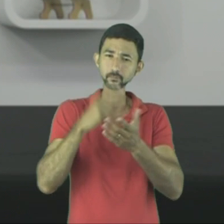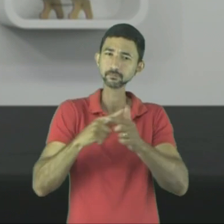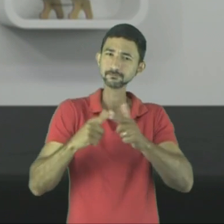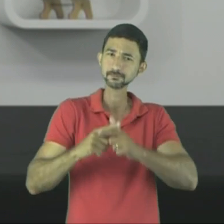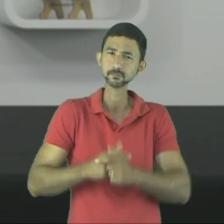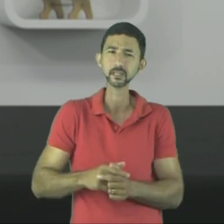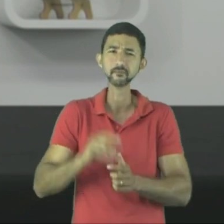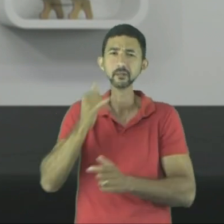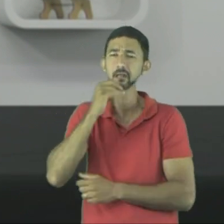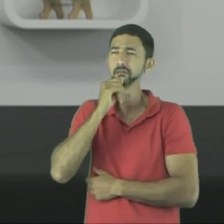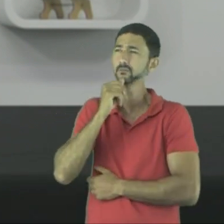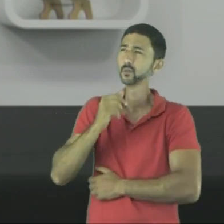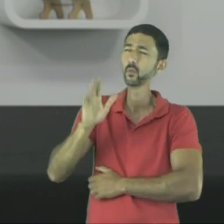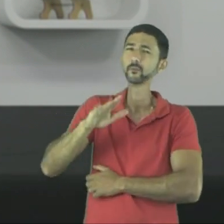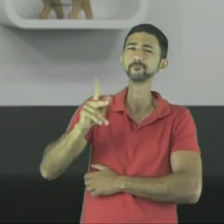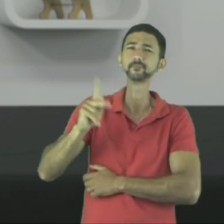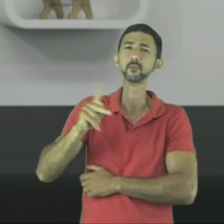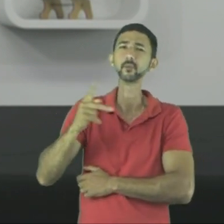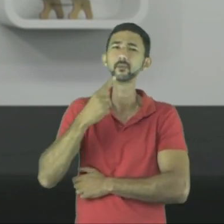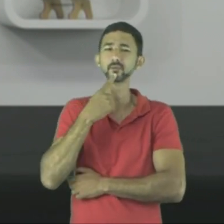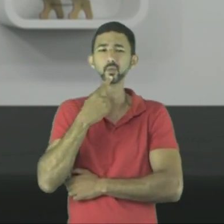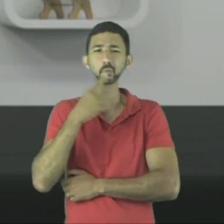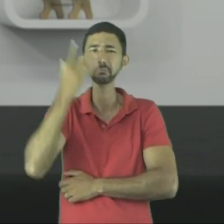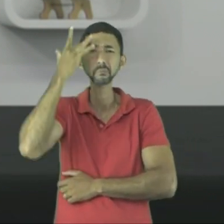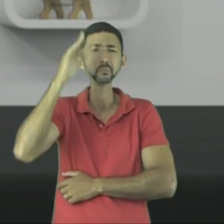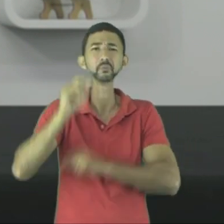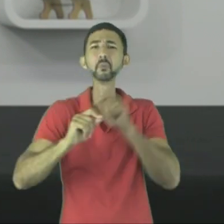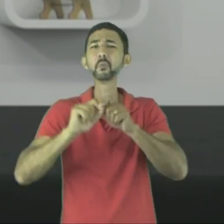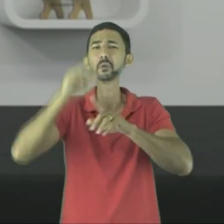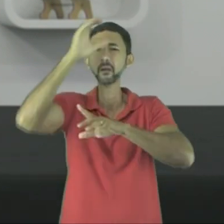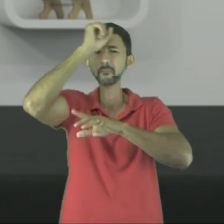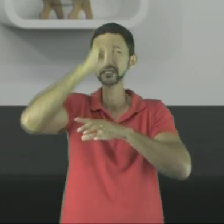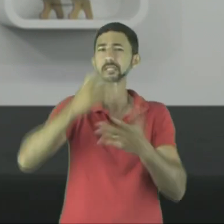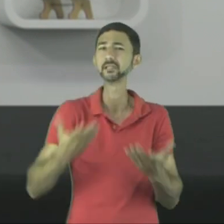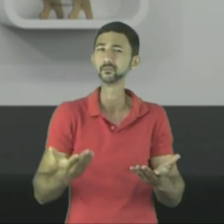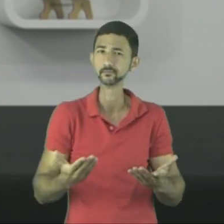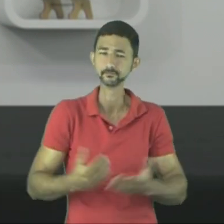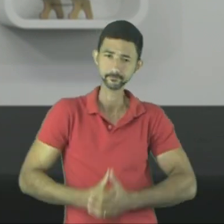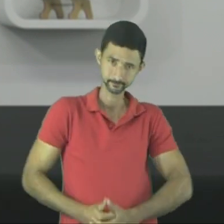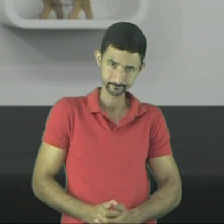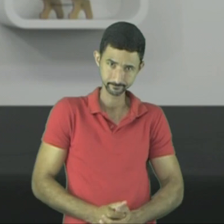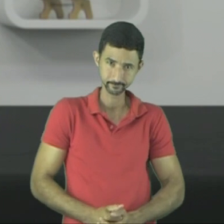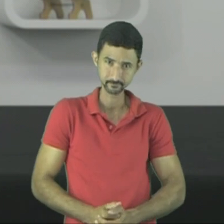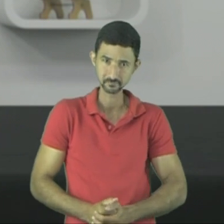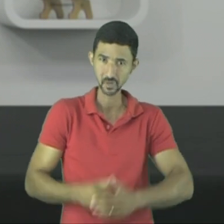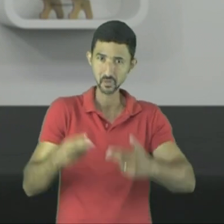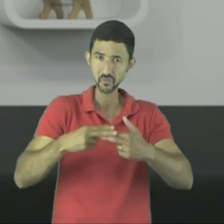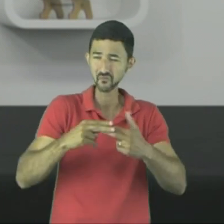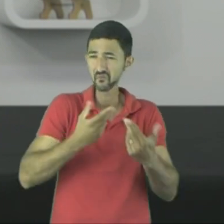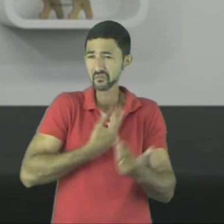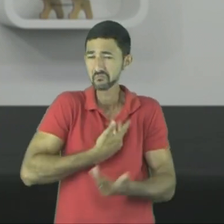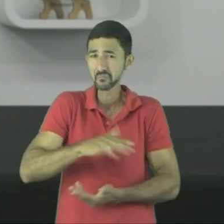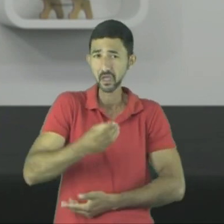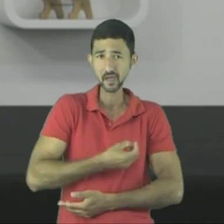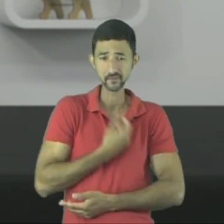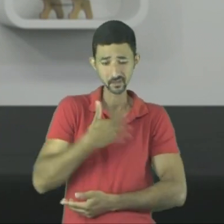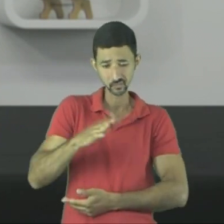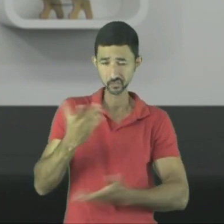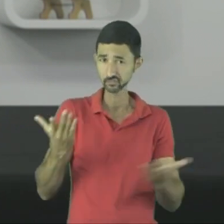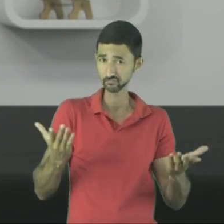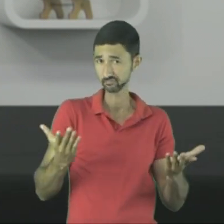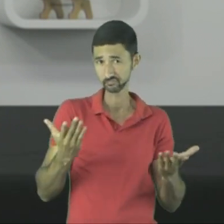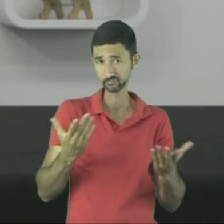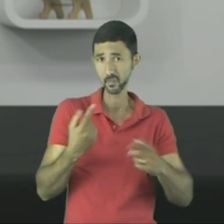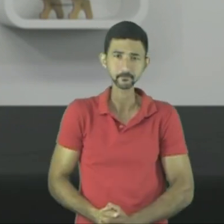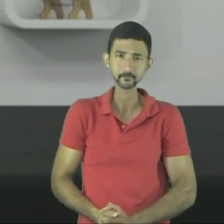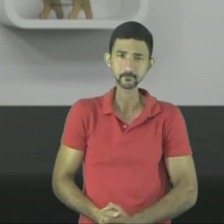evitar aquela pergunta, professor, poxa, nem sei para que eu estou aprendendo isso. Eu não vou usar isso em canto nenhum da minha vida,